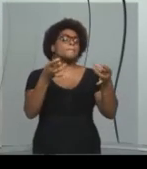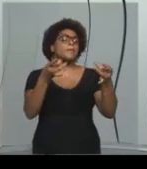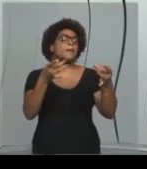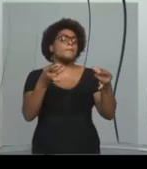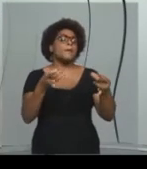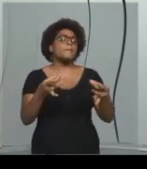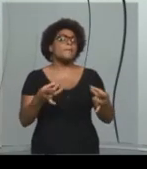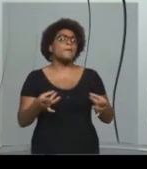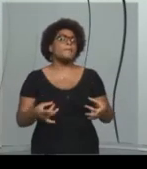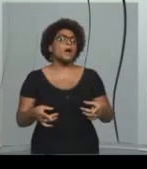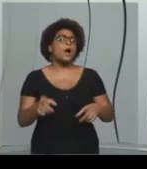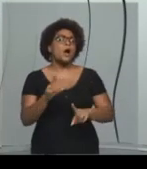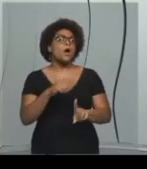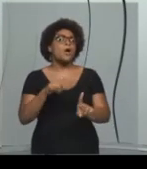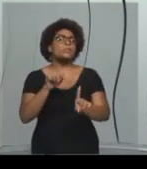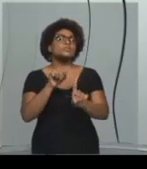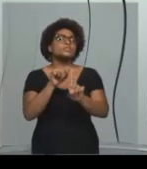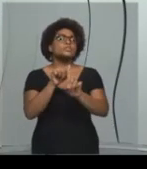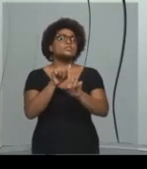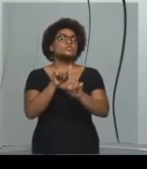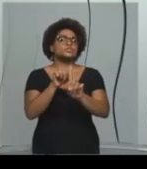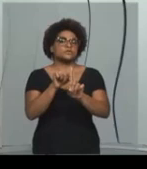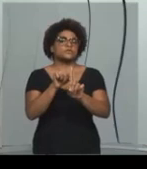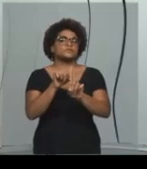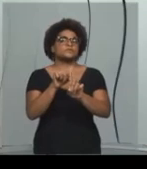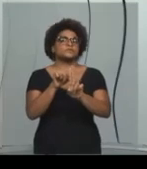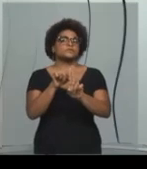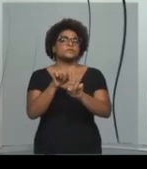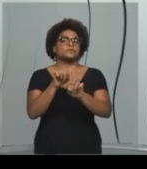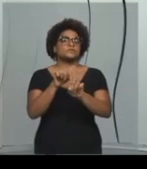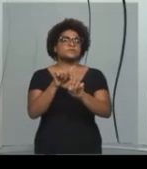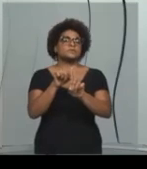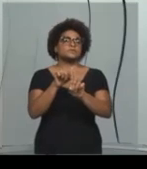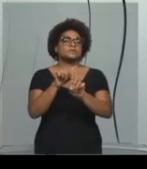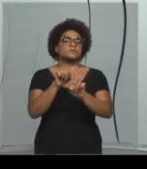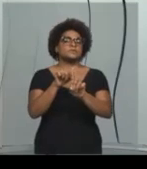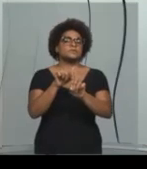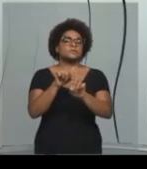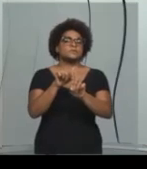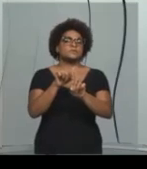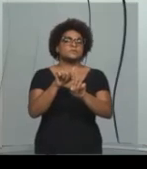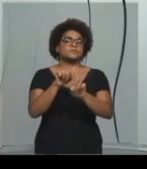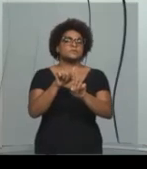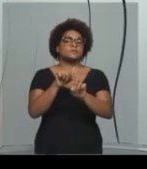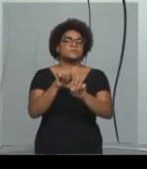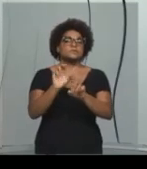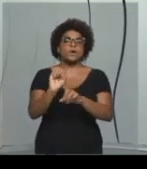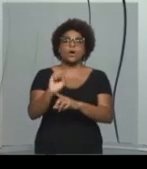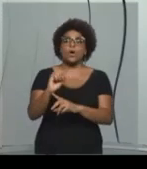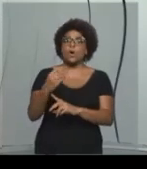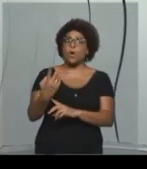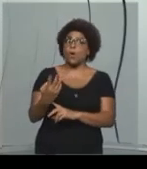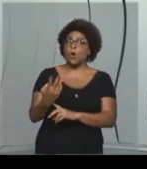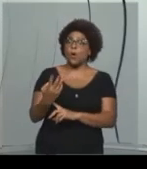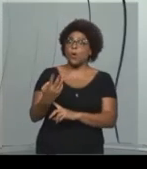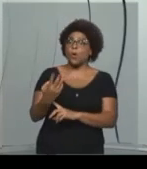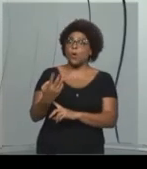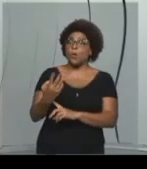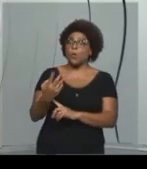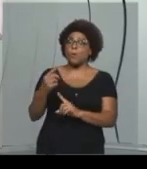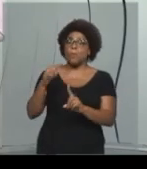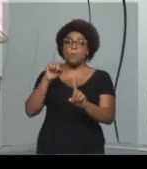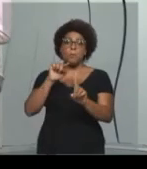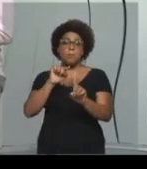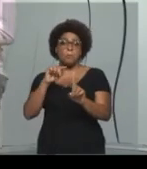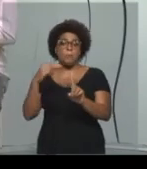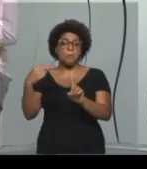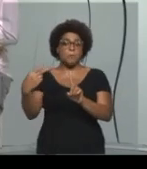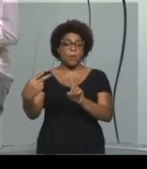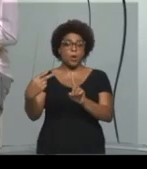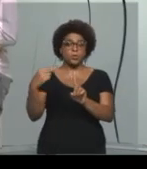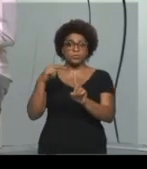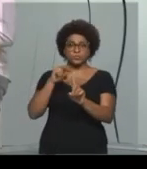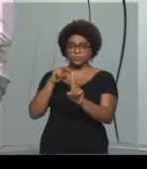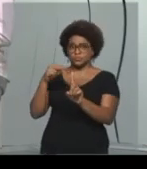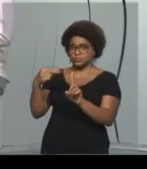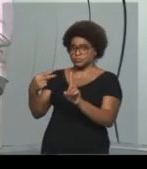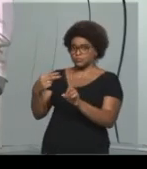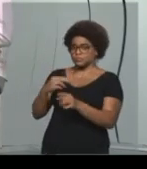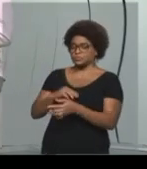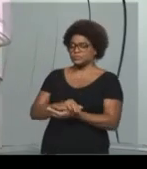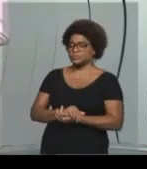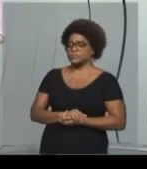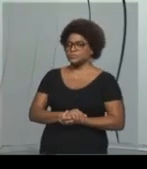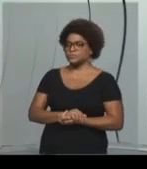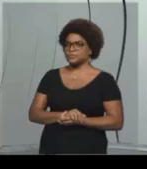modificá-lo a partir de determinados pontos de vista, né? A padronização